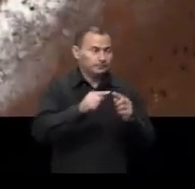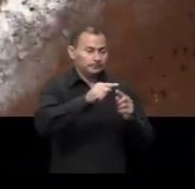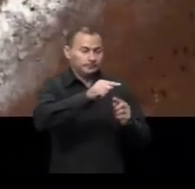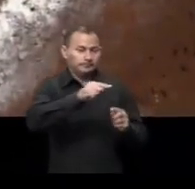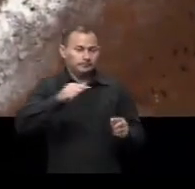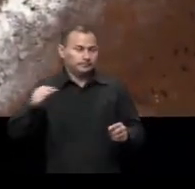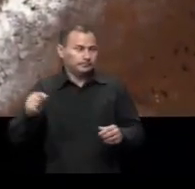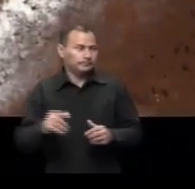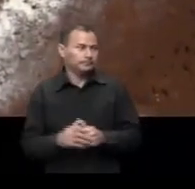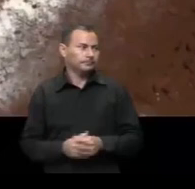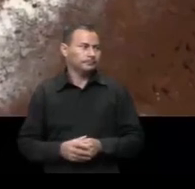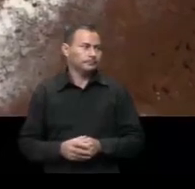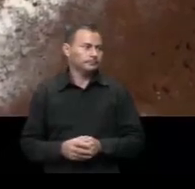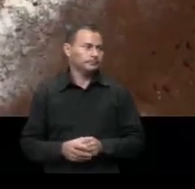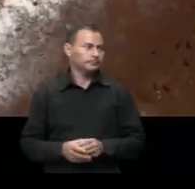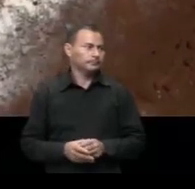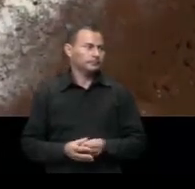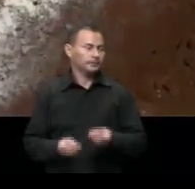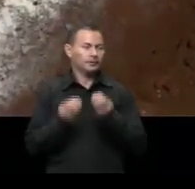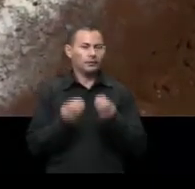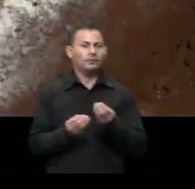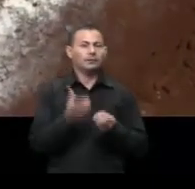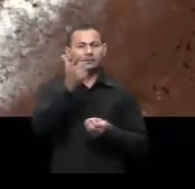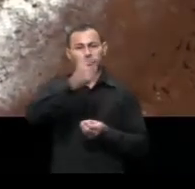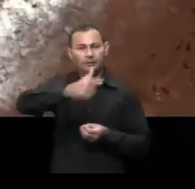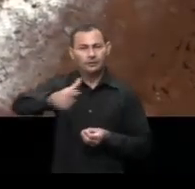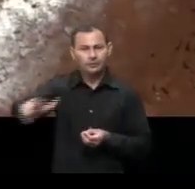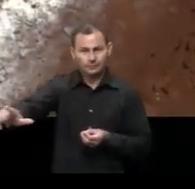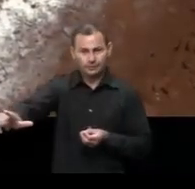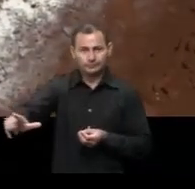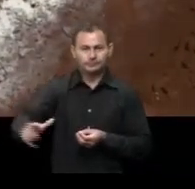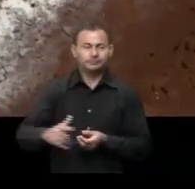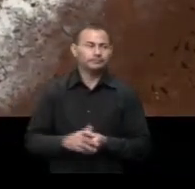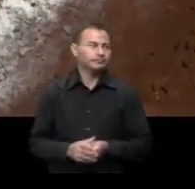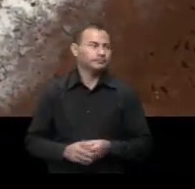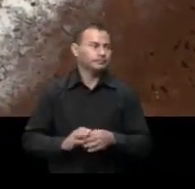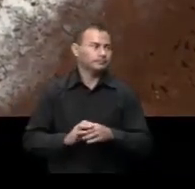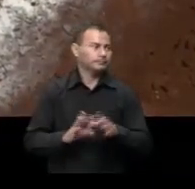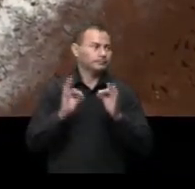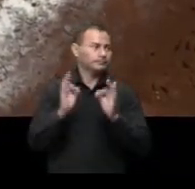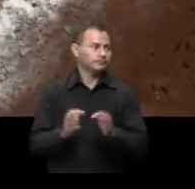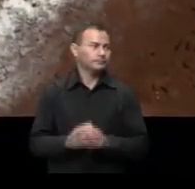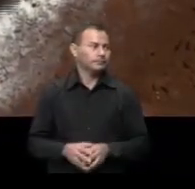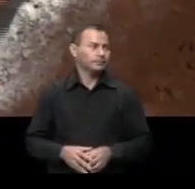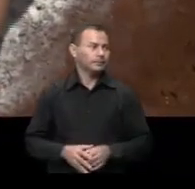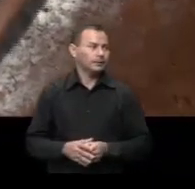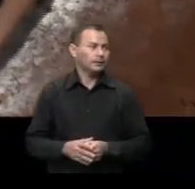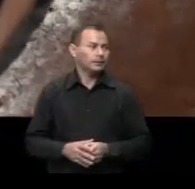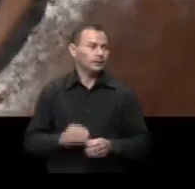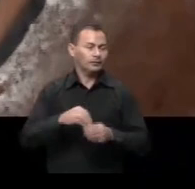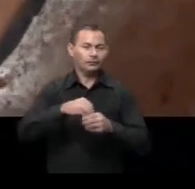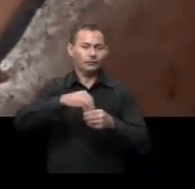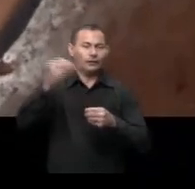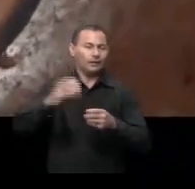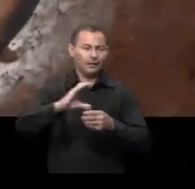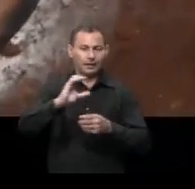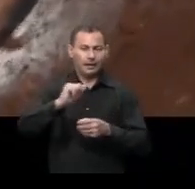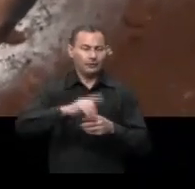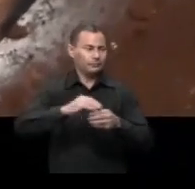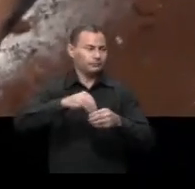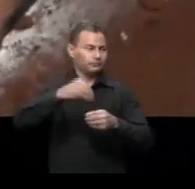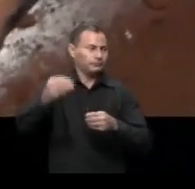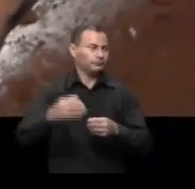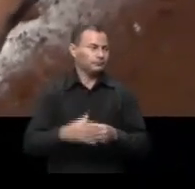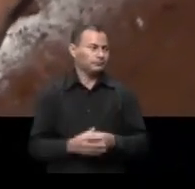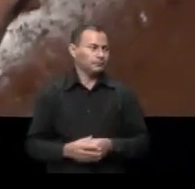linha. E olha lá, como que de novo ela deu fora do eixo que ele marcou da cal.